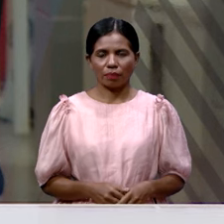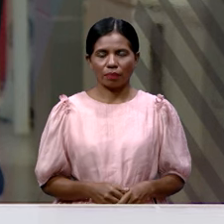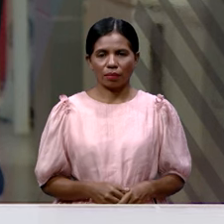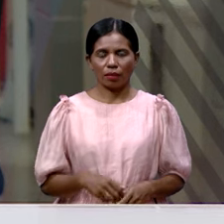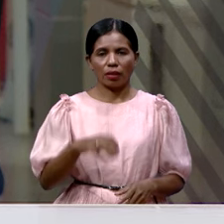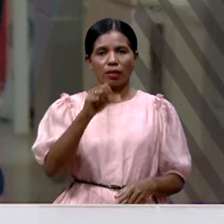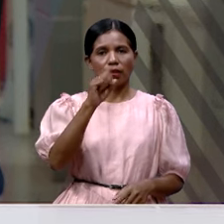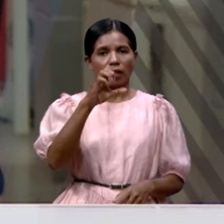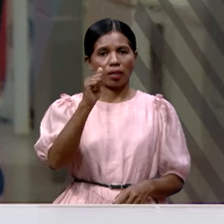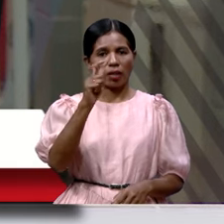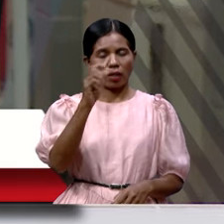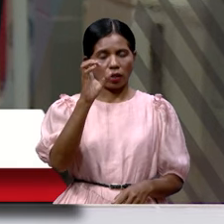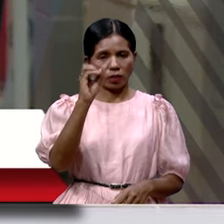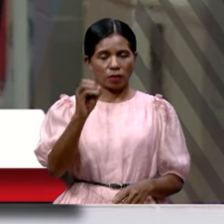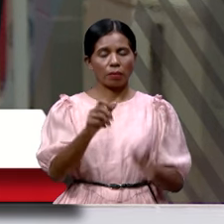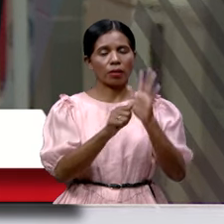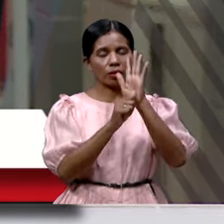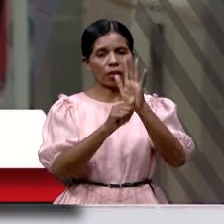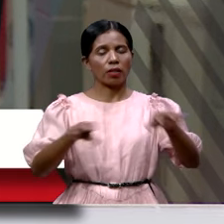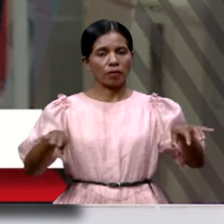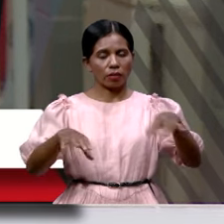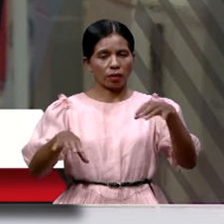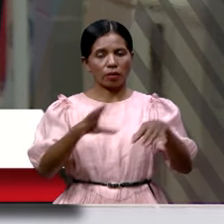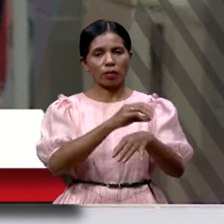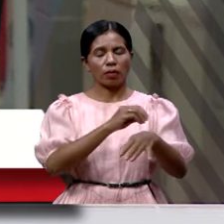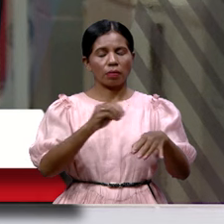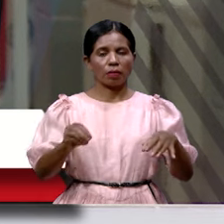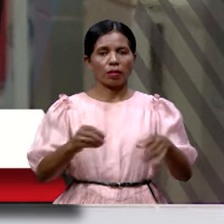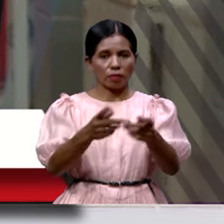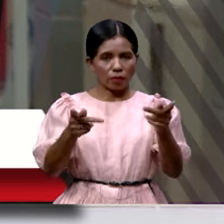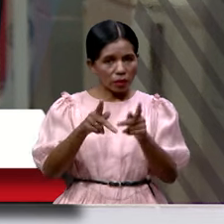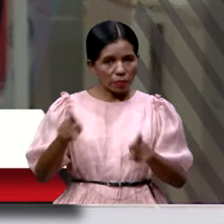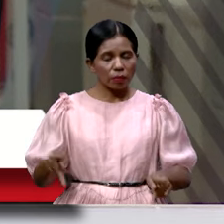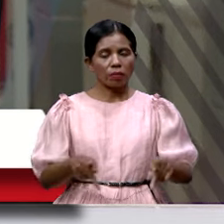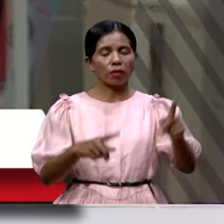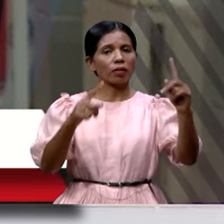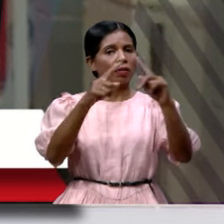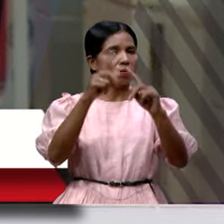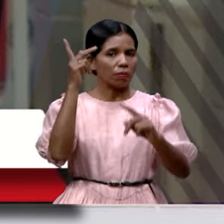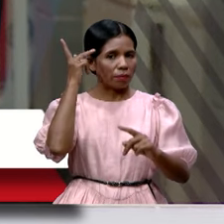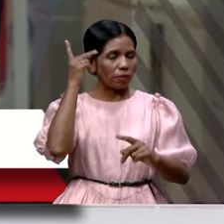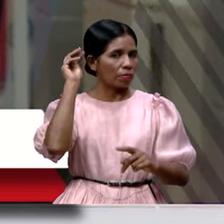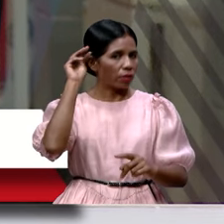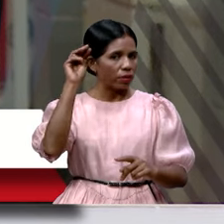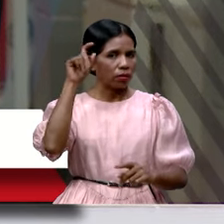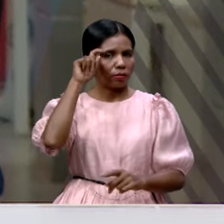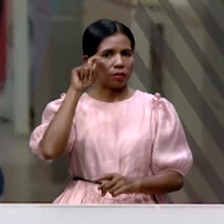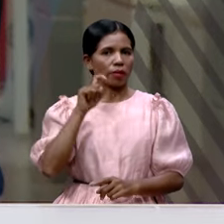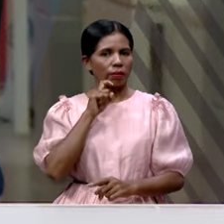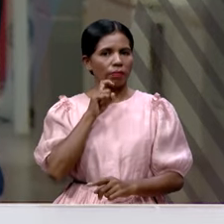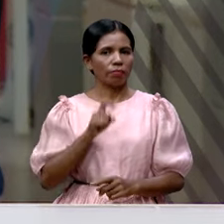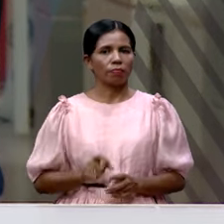setor apresenta serviço ao despejo administrativo para ocupação em espaço público para o primeiro-ministro Kairala Sanana Gusmão.